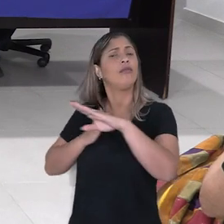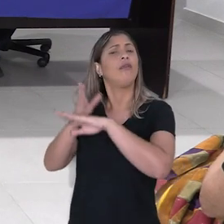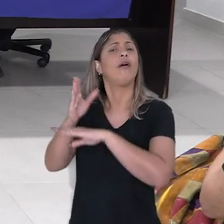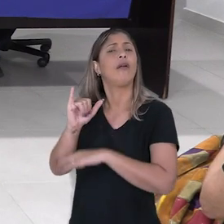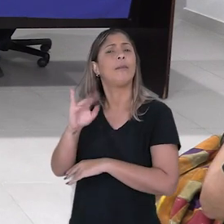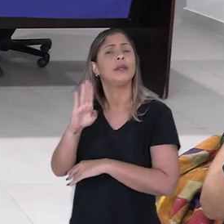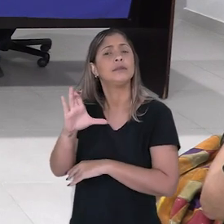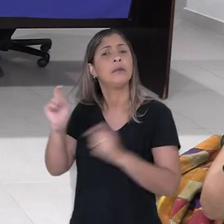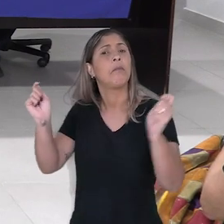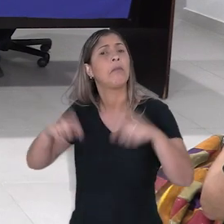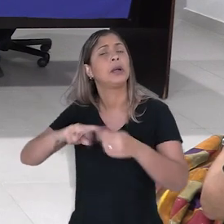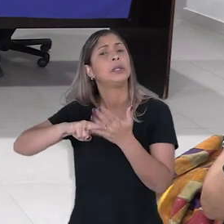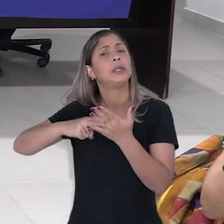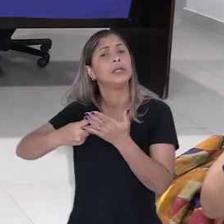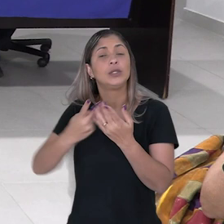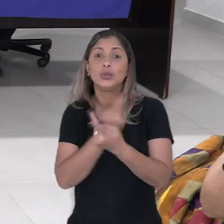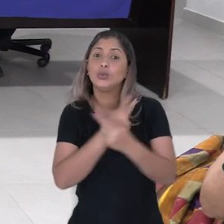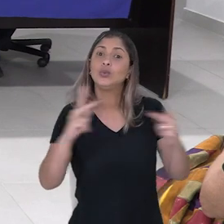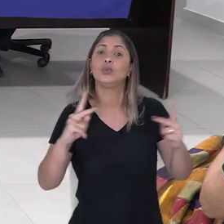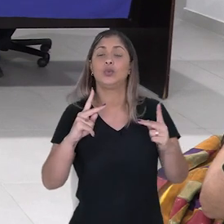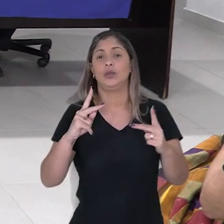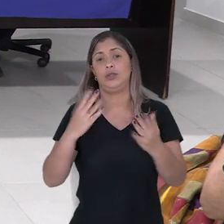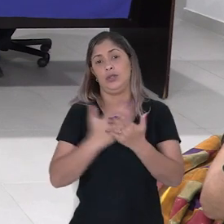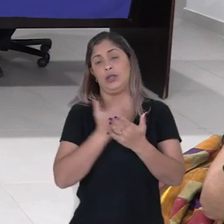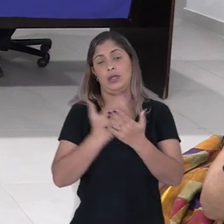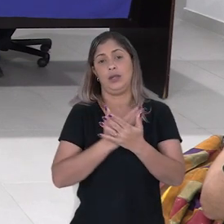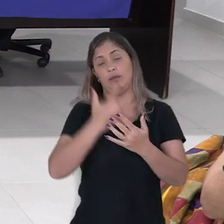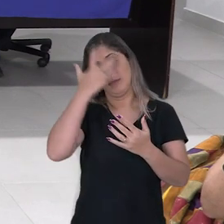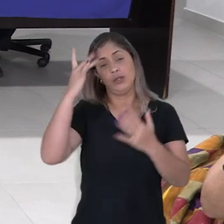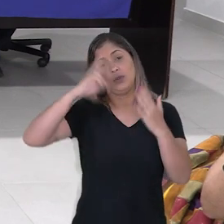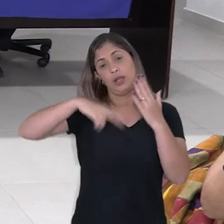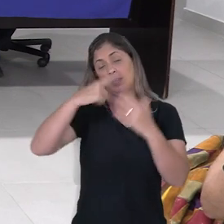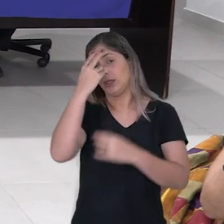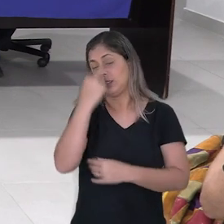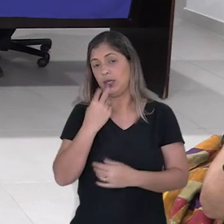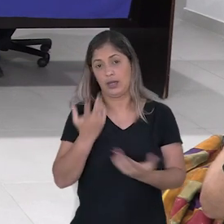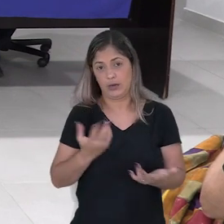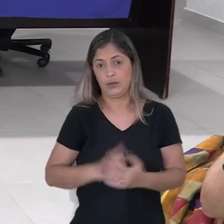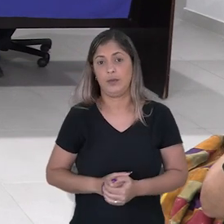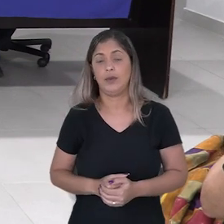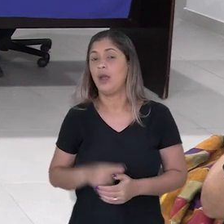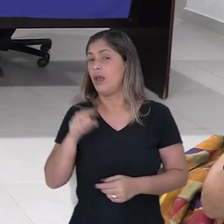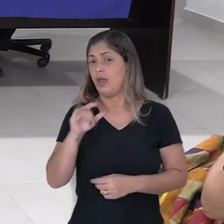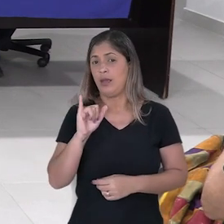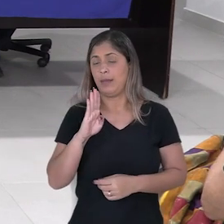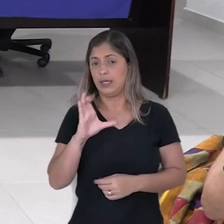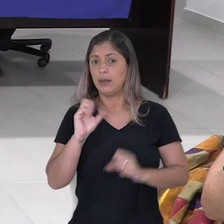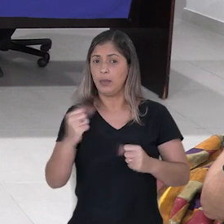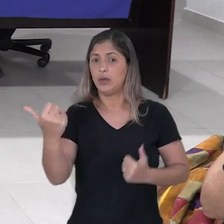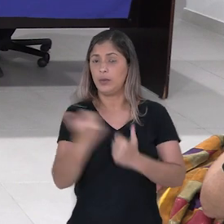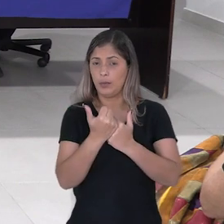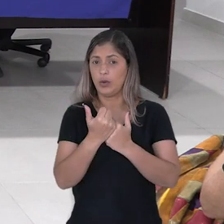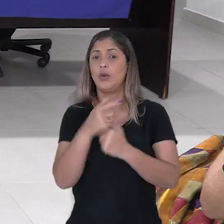eles consigam traduzir suas obras para o leitor cego. E se a única forma que o Benjamin Constant artista pode